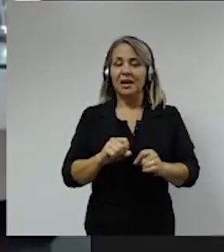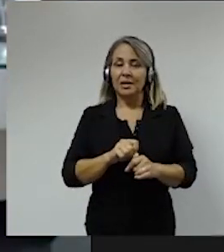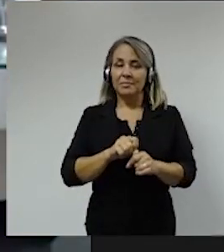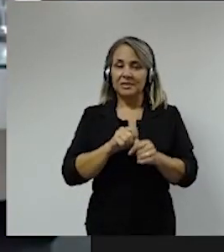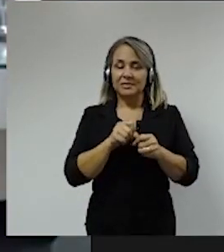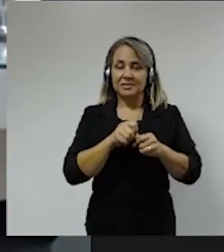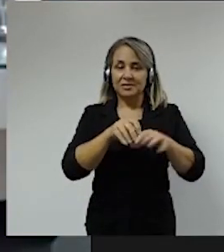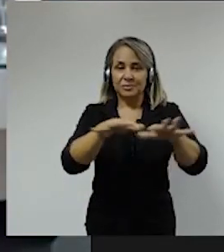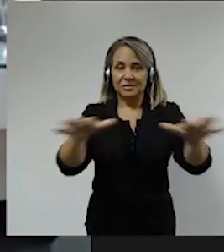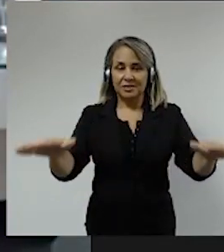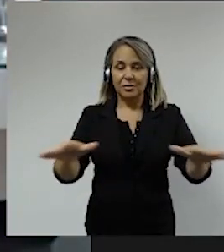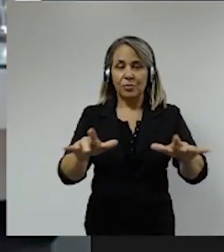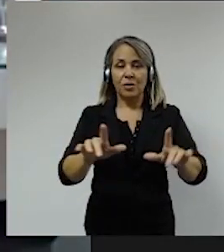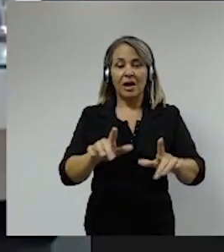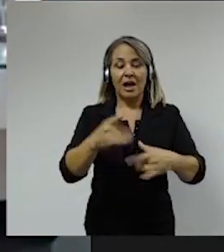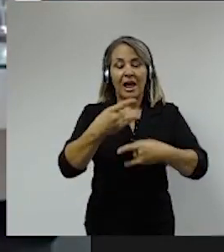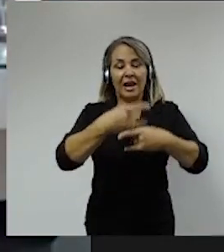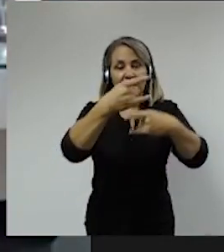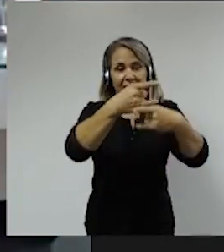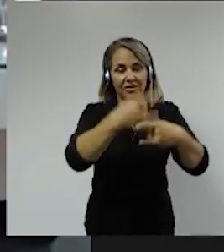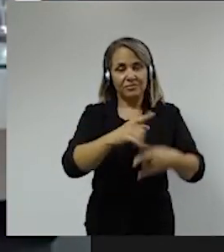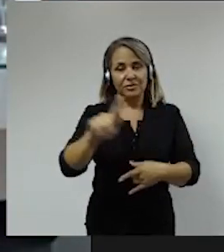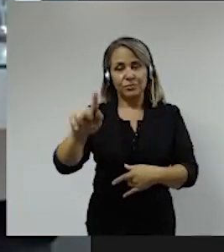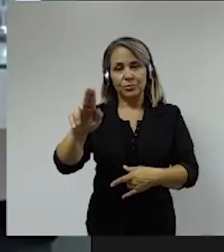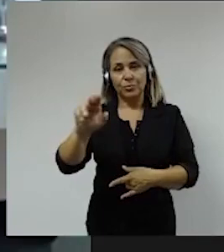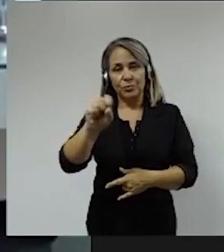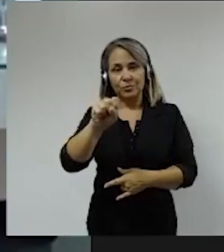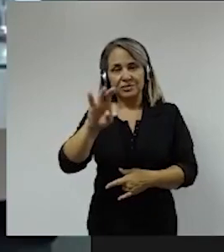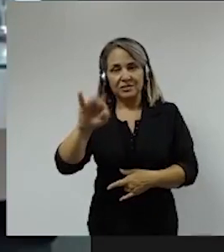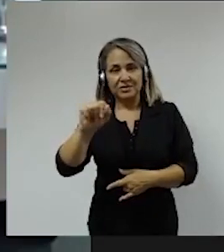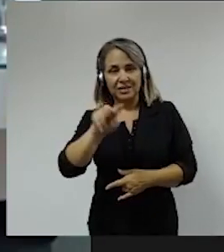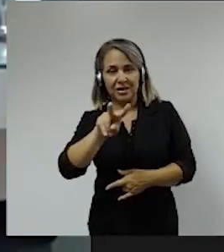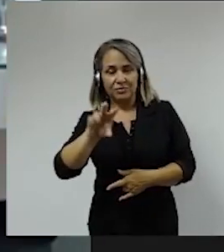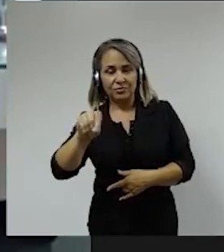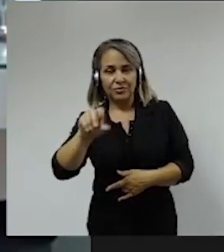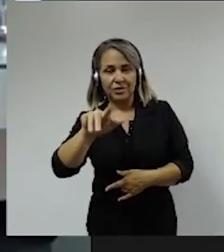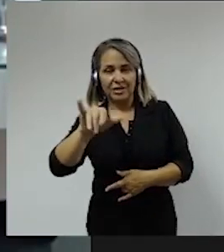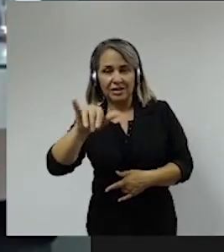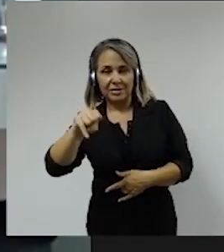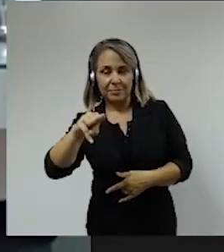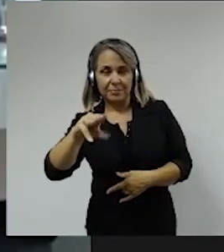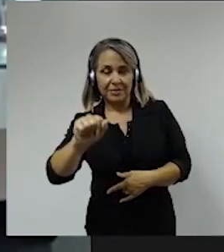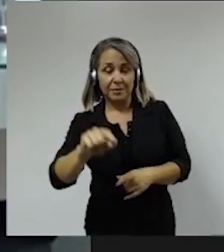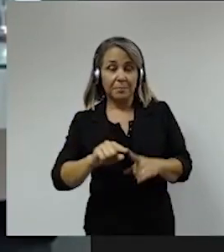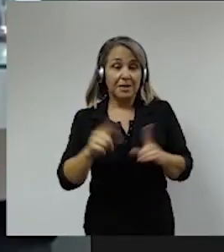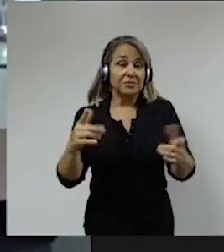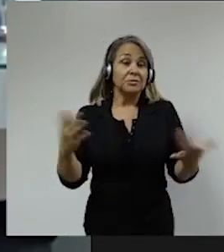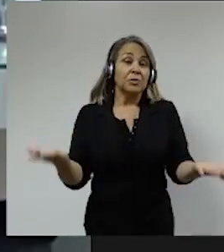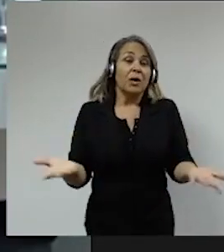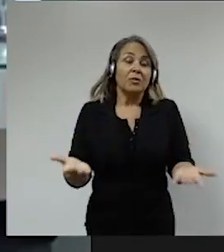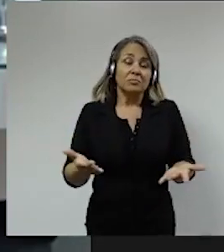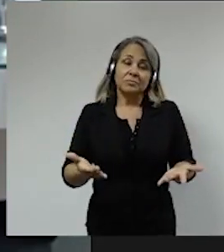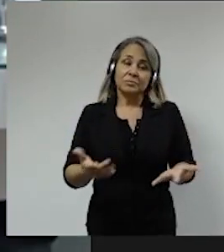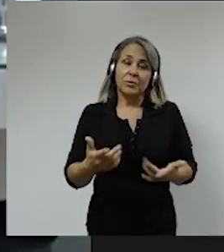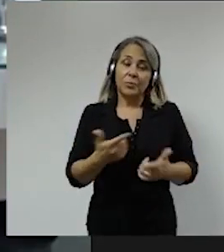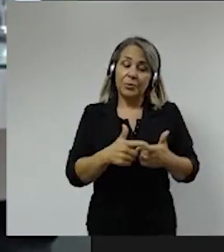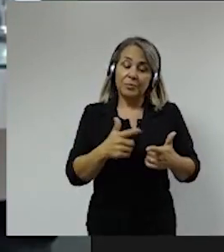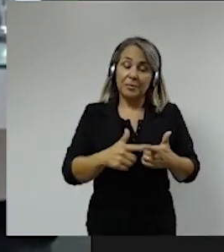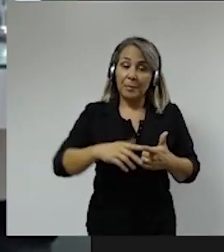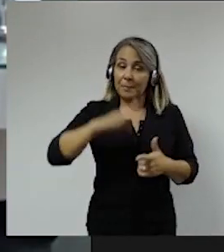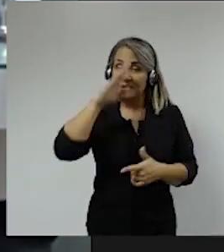que foi uma live citada, ele teve um processo aberto pelo CONAR, mas qual o problema principal, ao meu